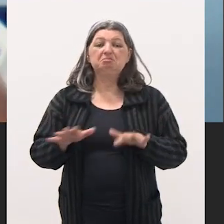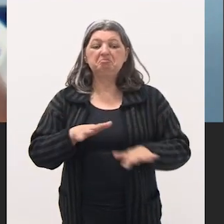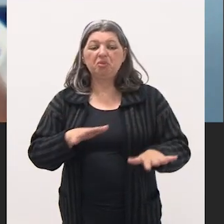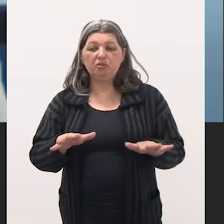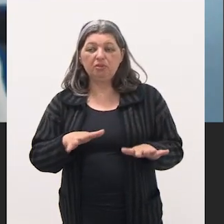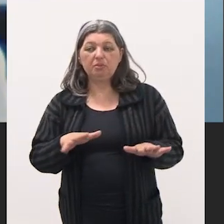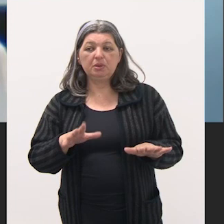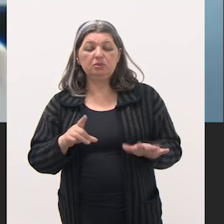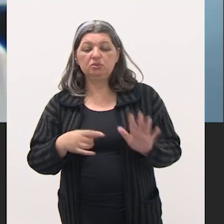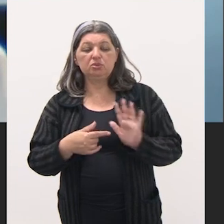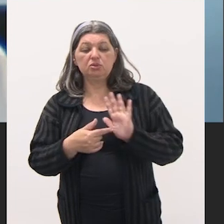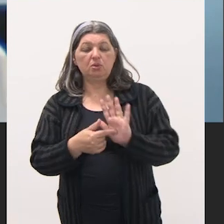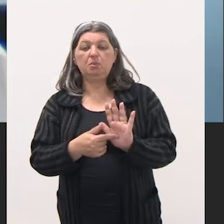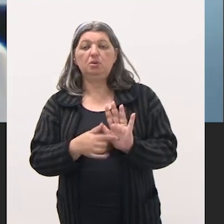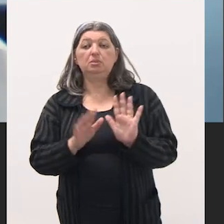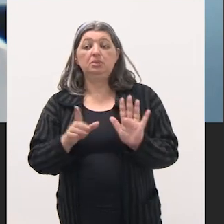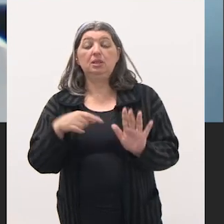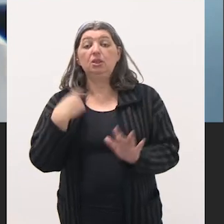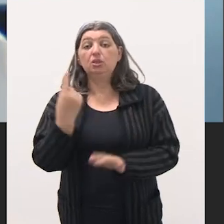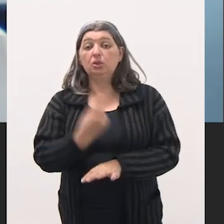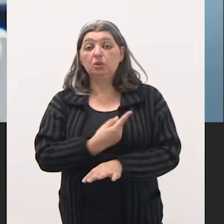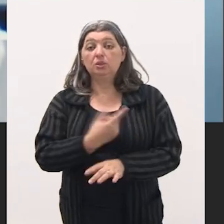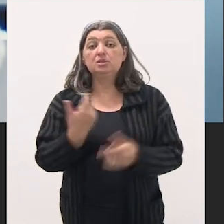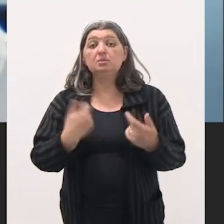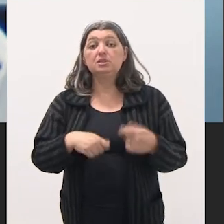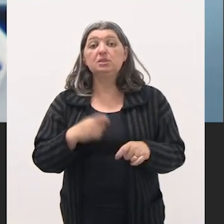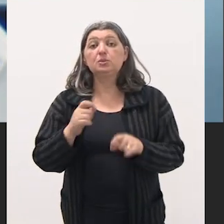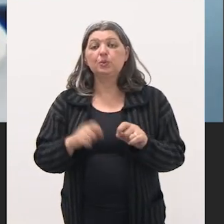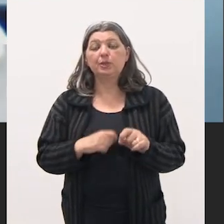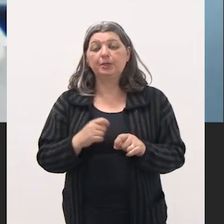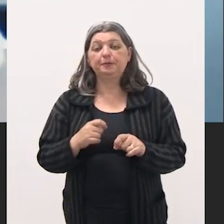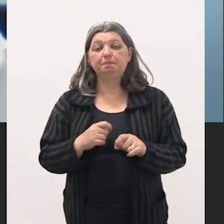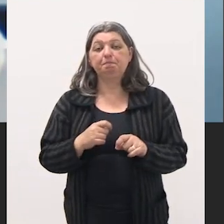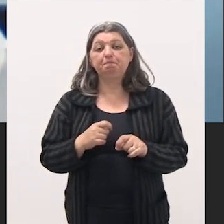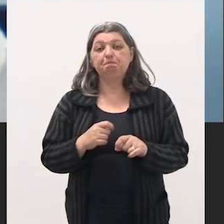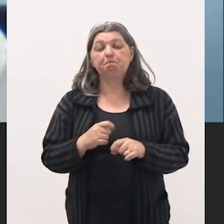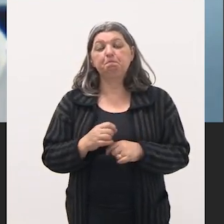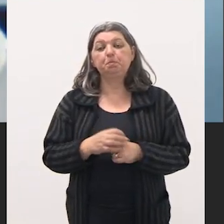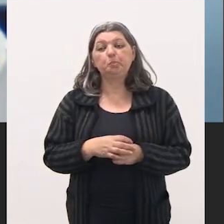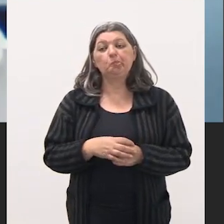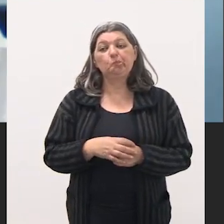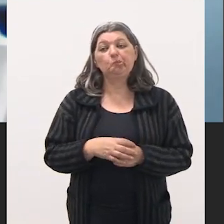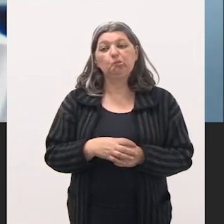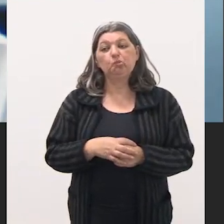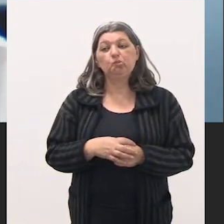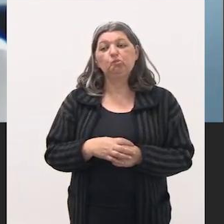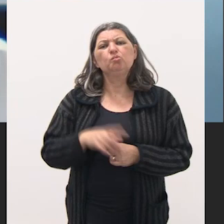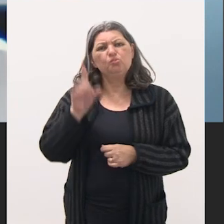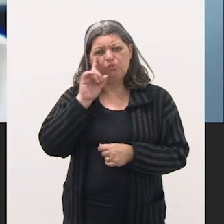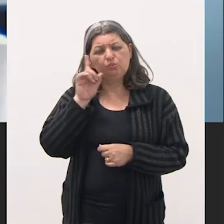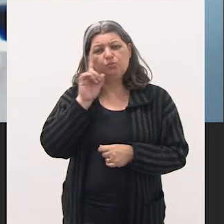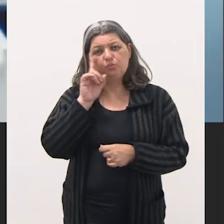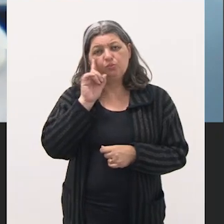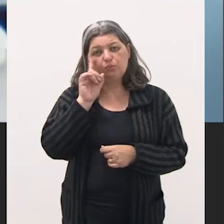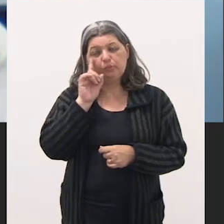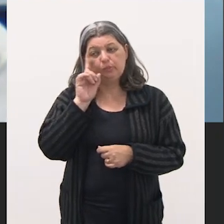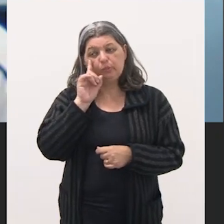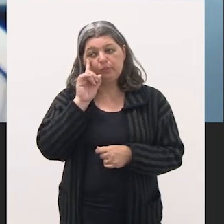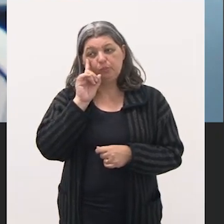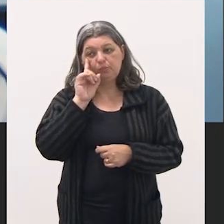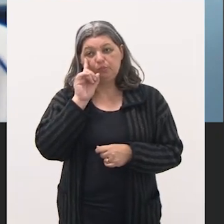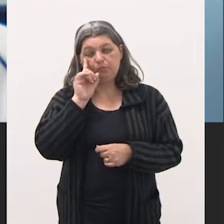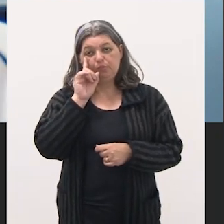mostrar que está vivo. E a gente precisa de trazer todo dia